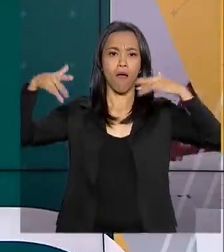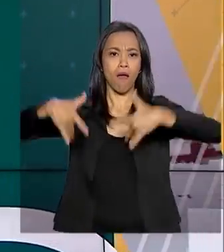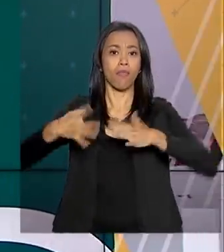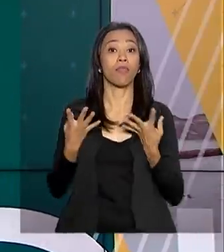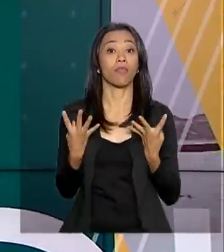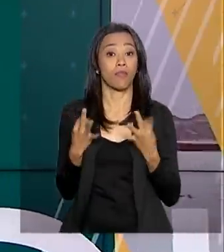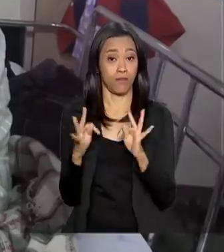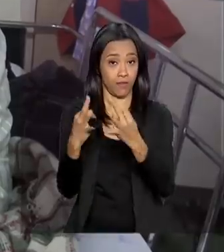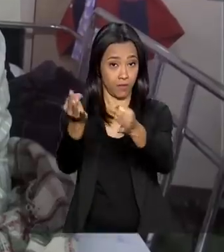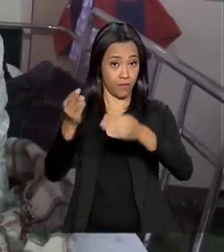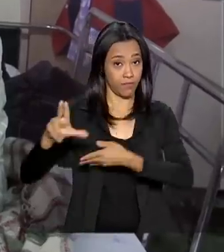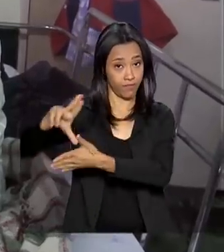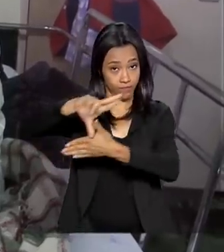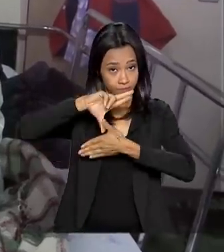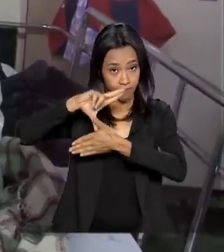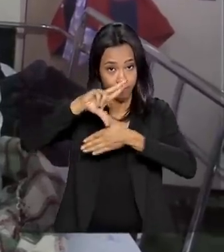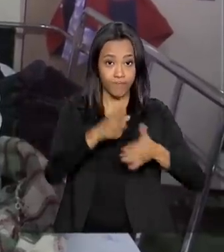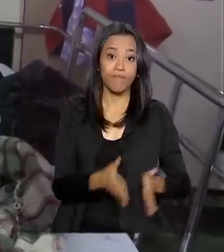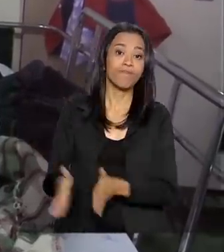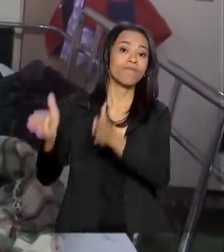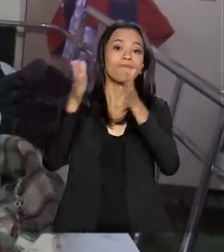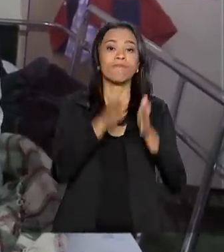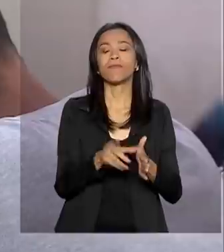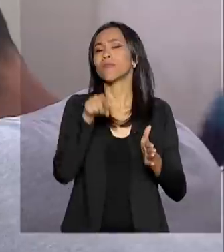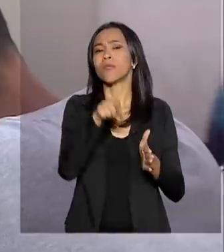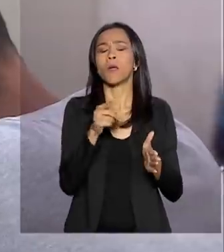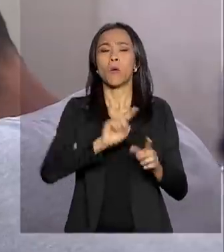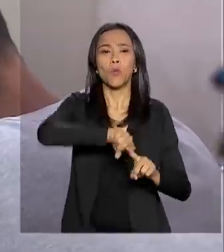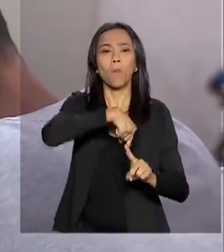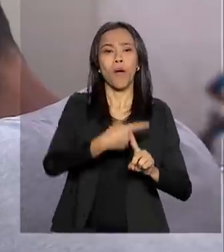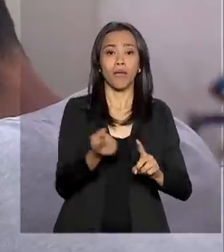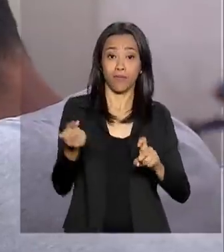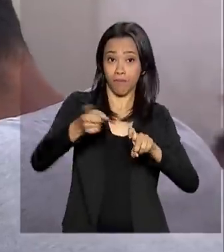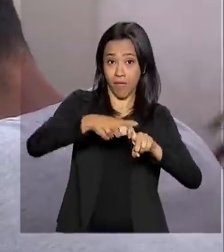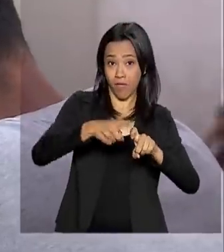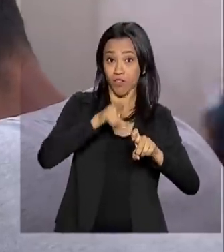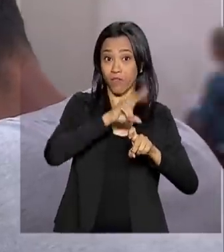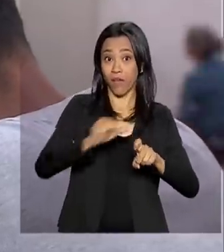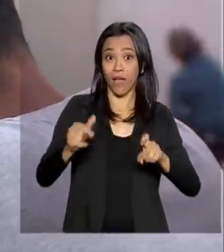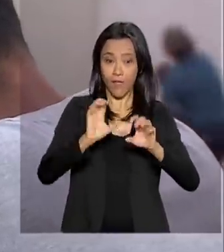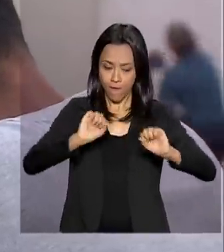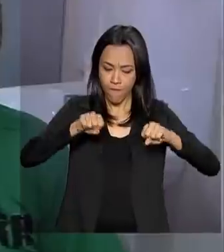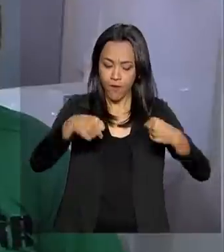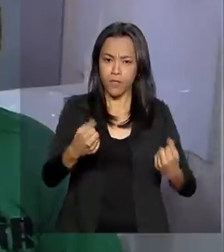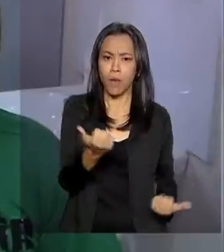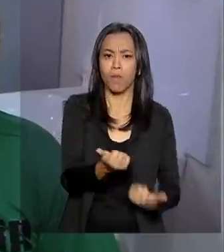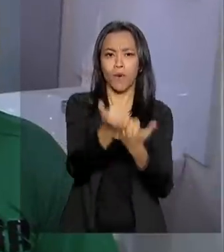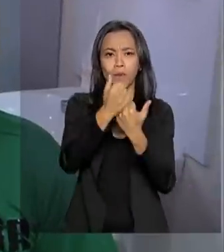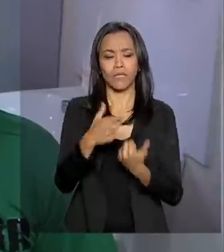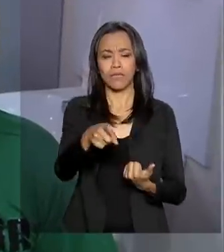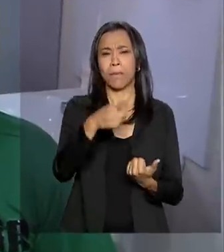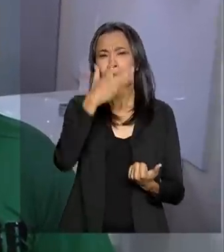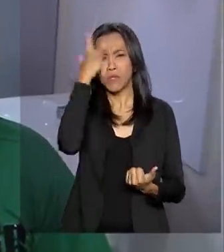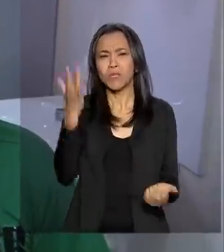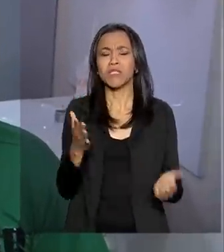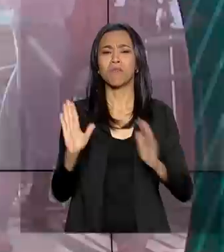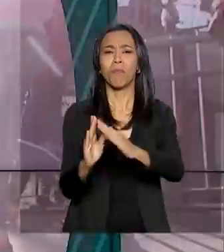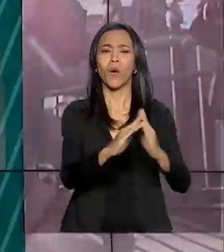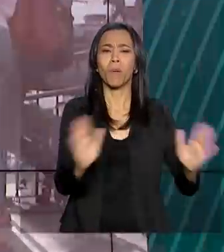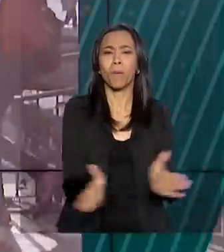latina nova etapa do mais médicos vai reforçar a atenção básica para 6 milhões de brasileiros que vivem nos bairros mais